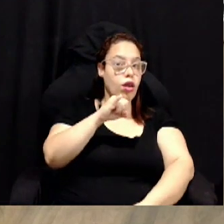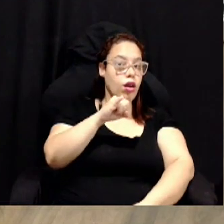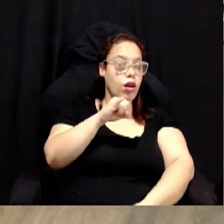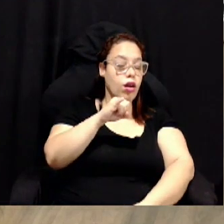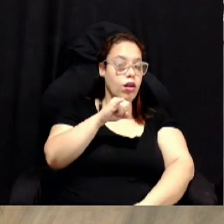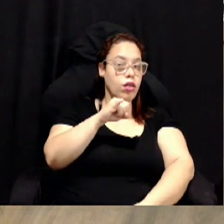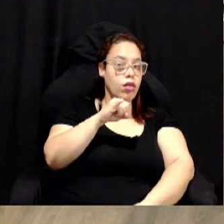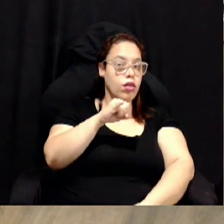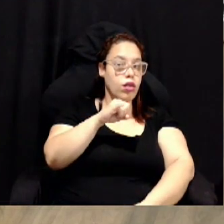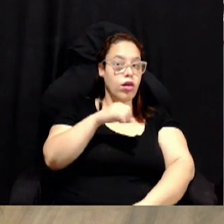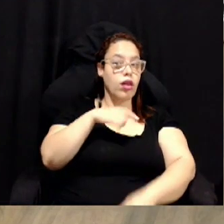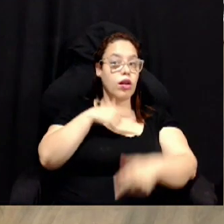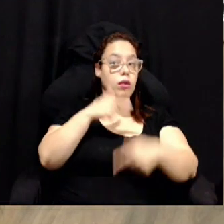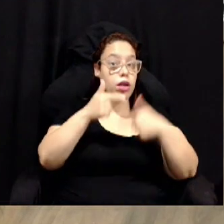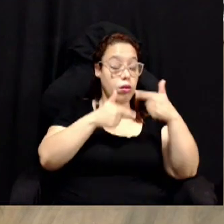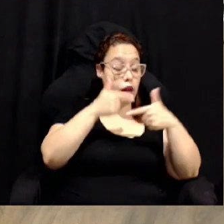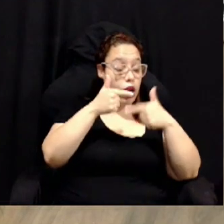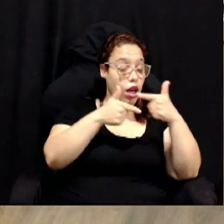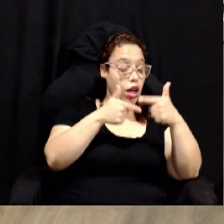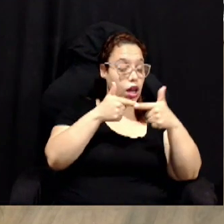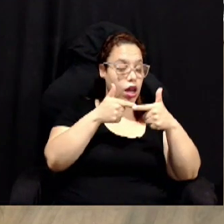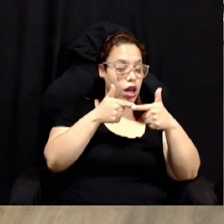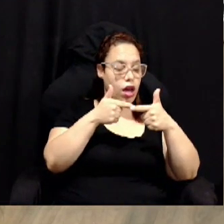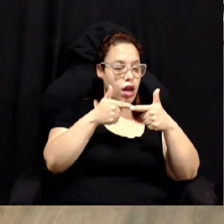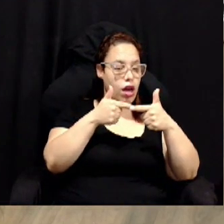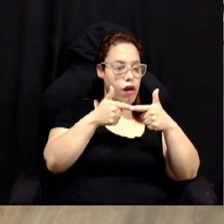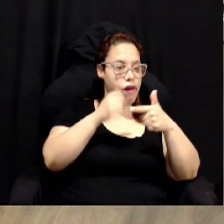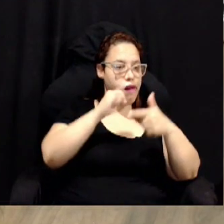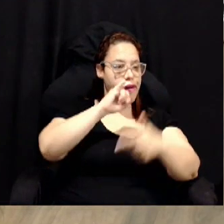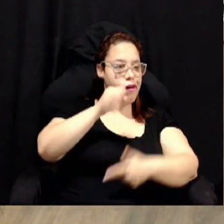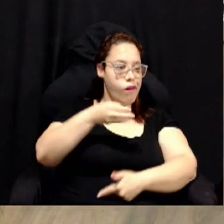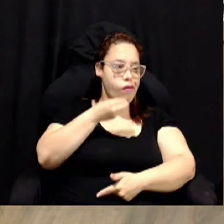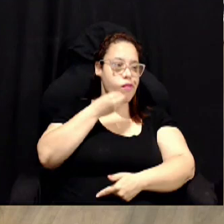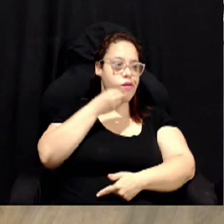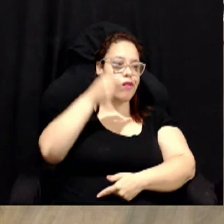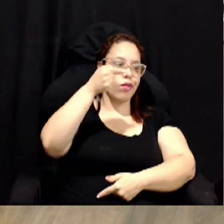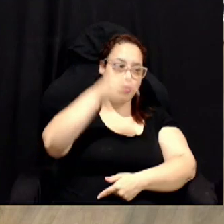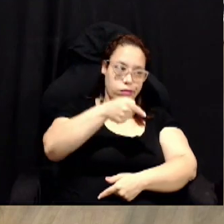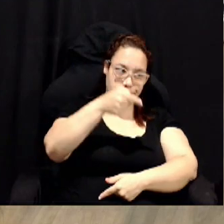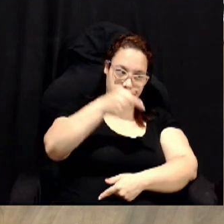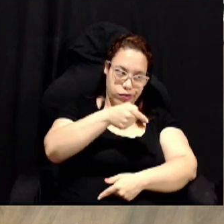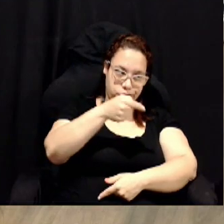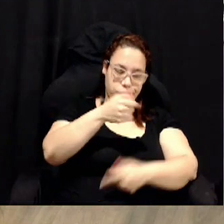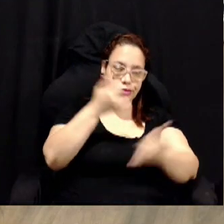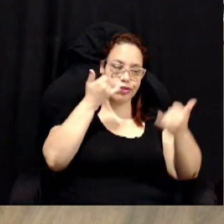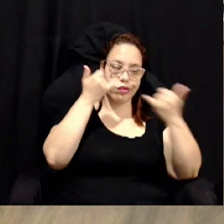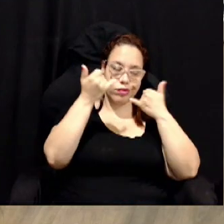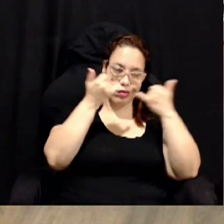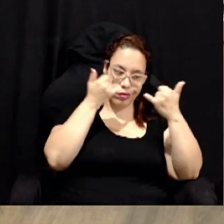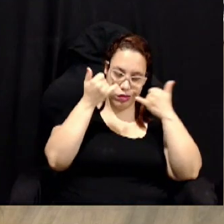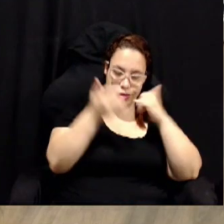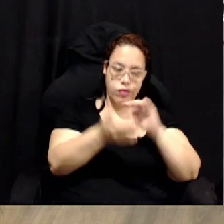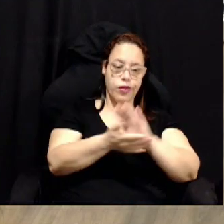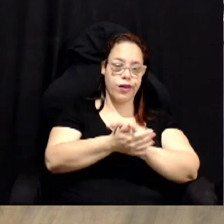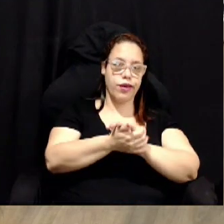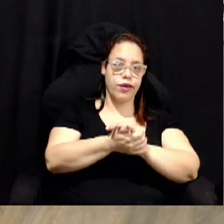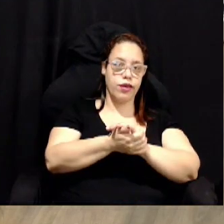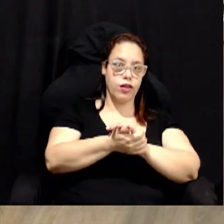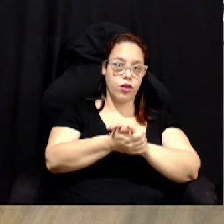que trabalhar e aproveitar esse espaço aqui de informação, tudo, que foi a questão do consultório médico,